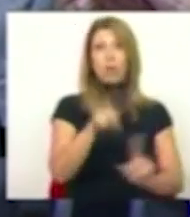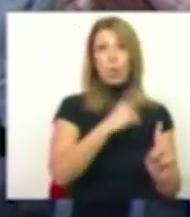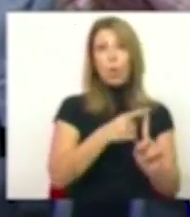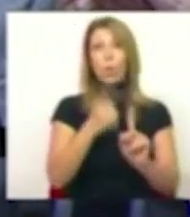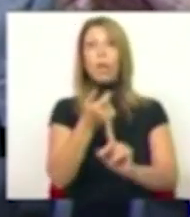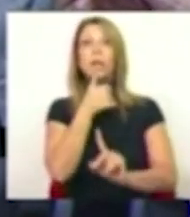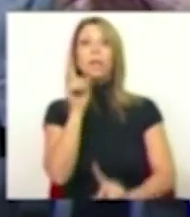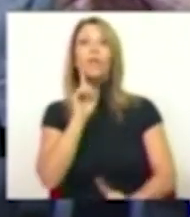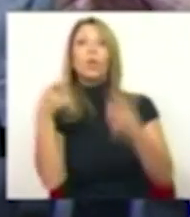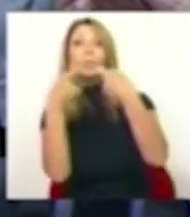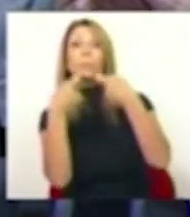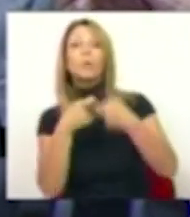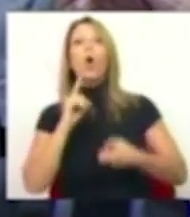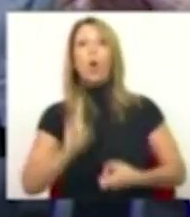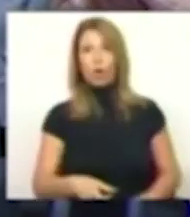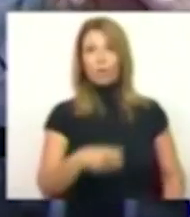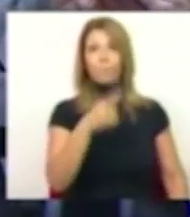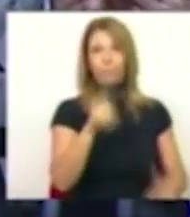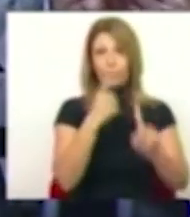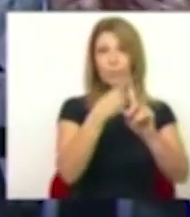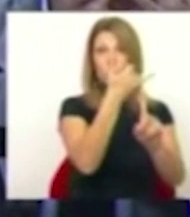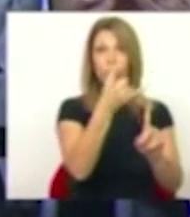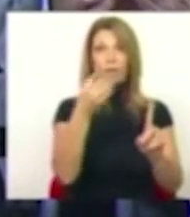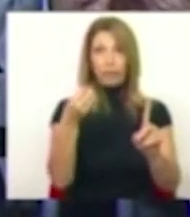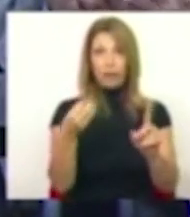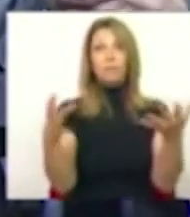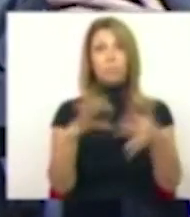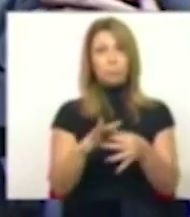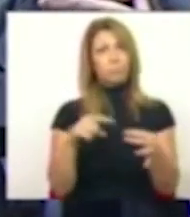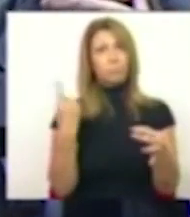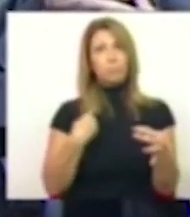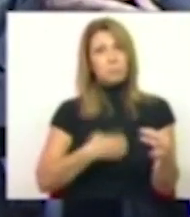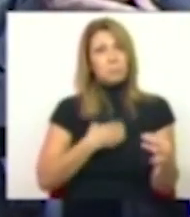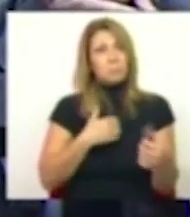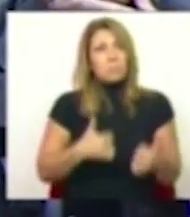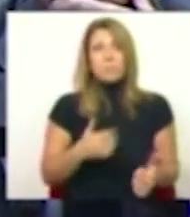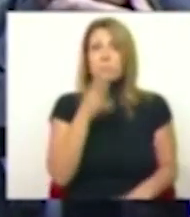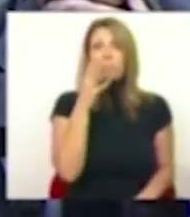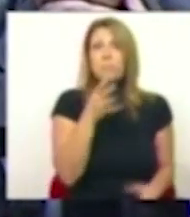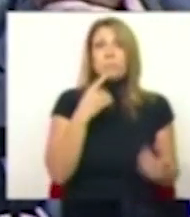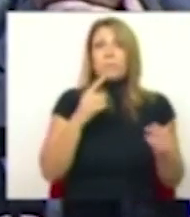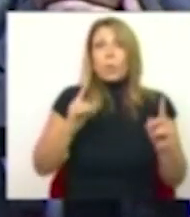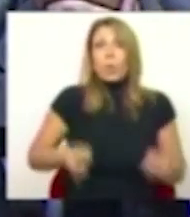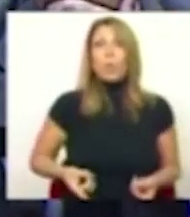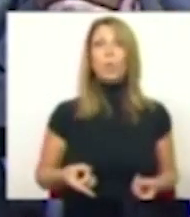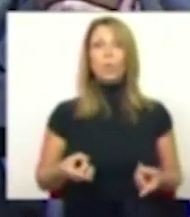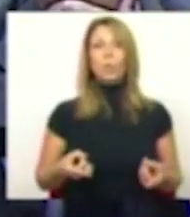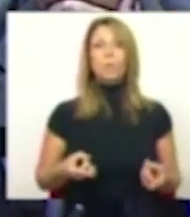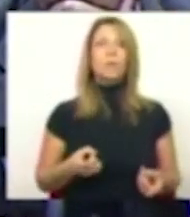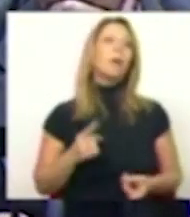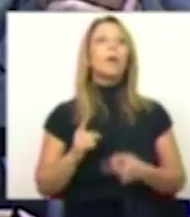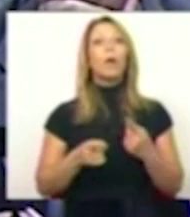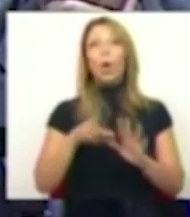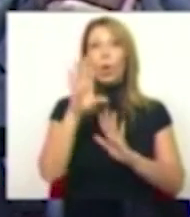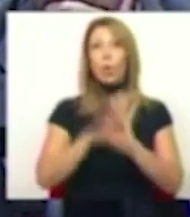Para 2020, sentimos absolutamente confortáveis em começar com aquela que, em